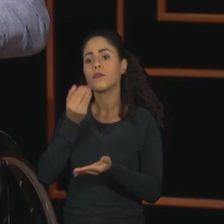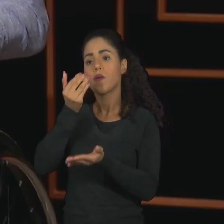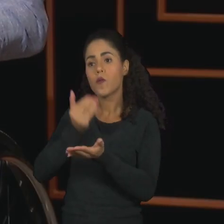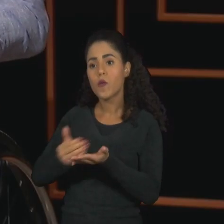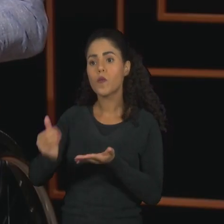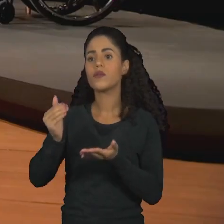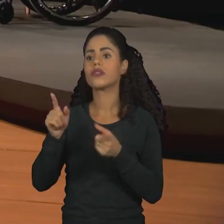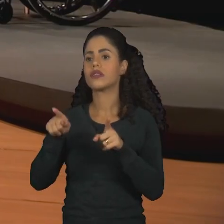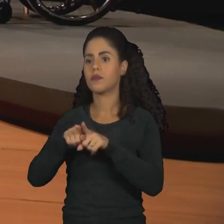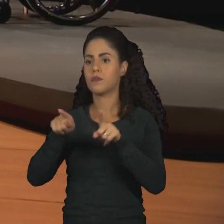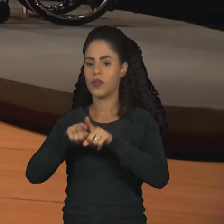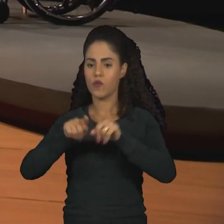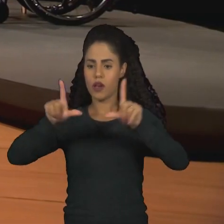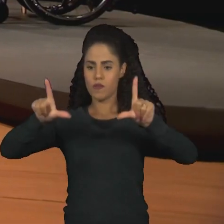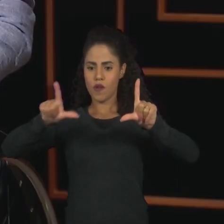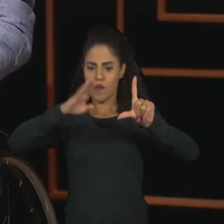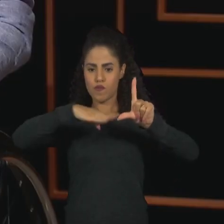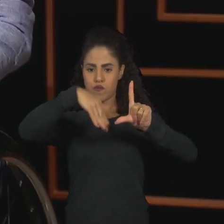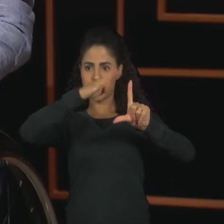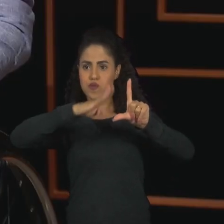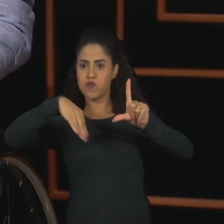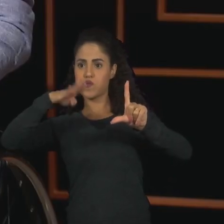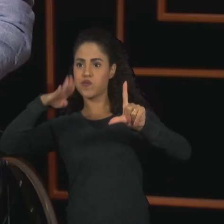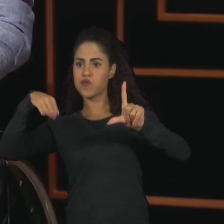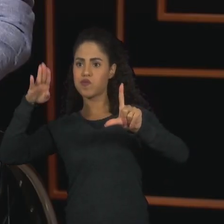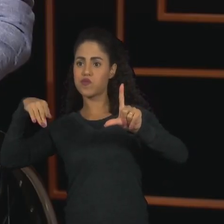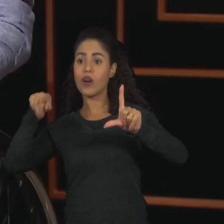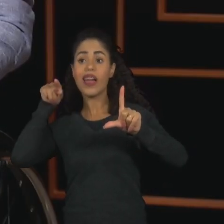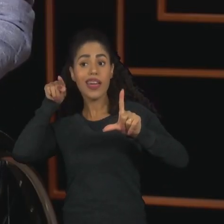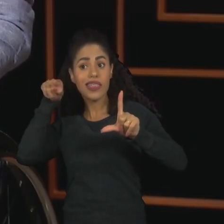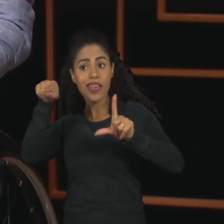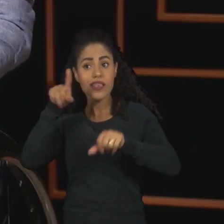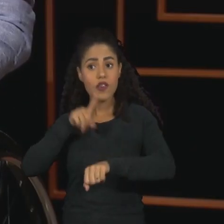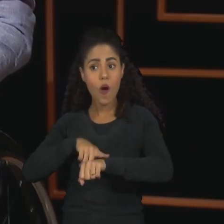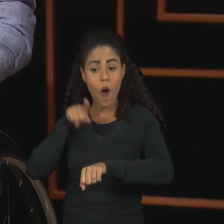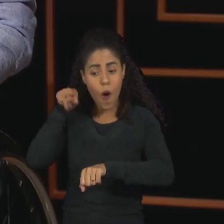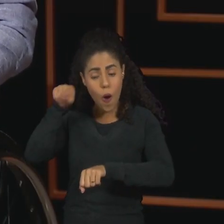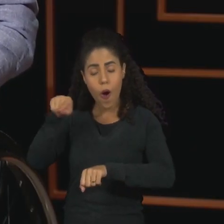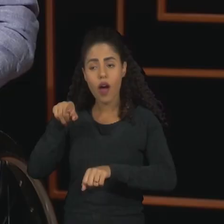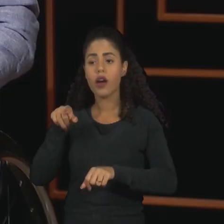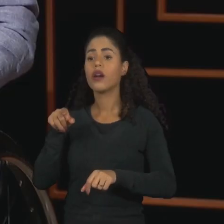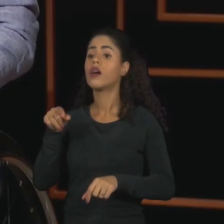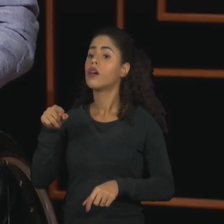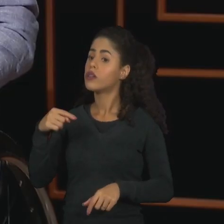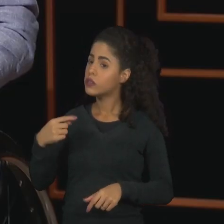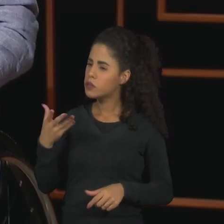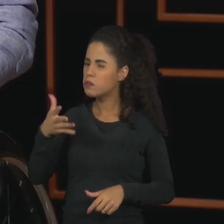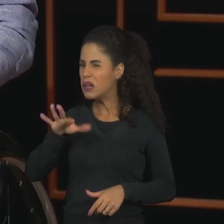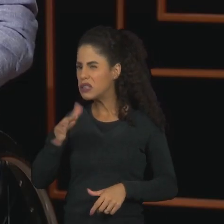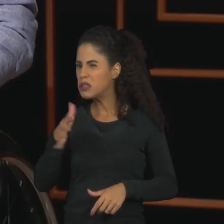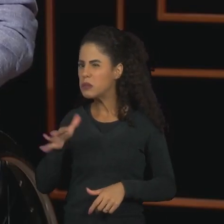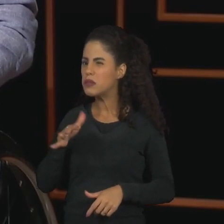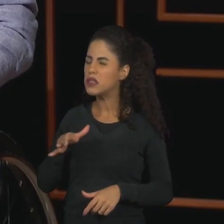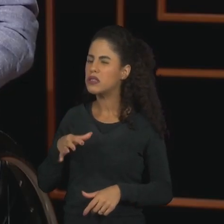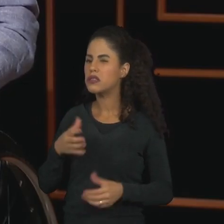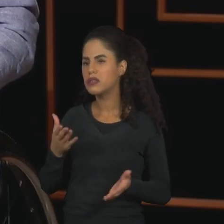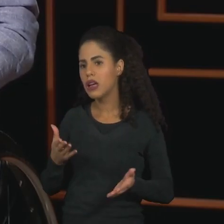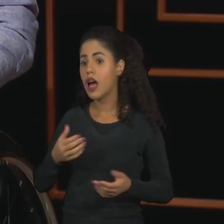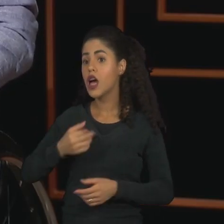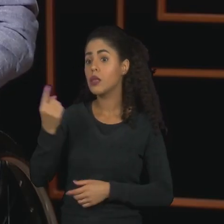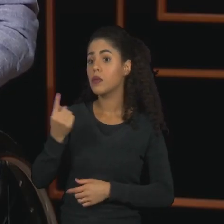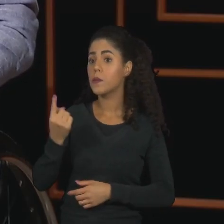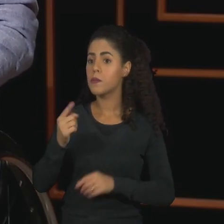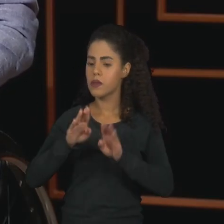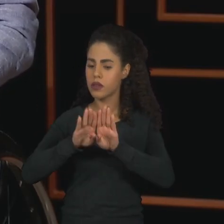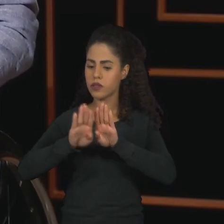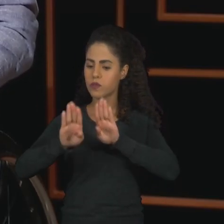pintura em tela mesmo, né? E é exatamente nesse momento, que é mais ou menos próximo da primeira